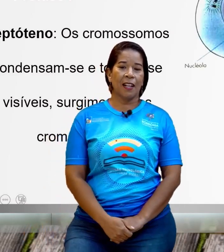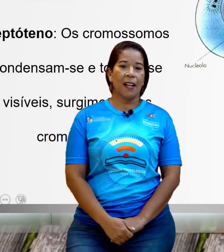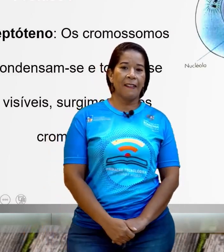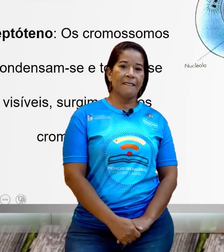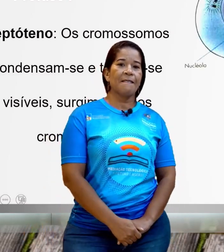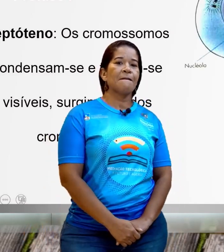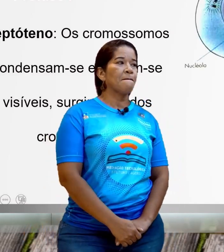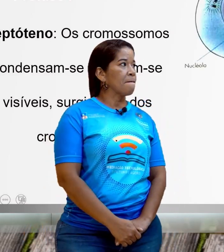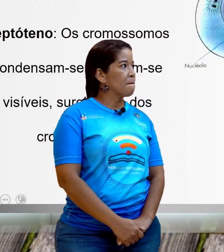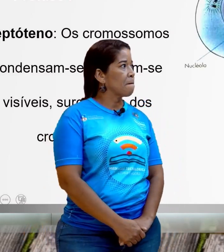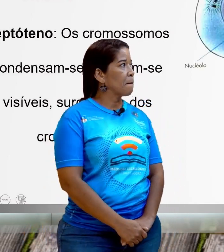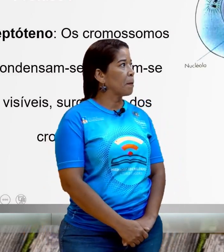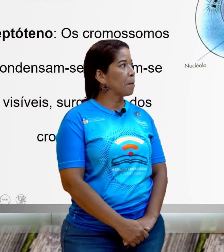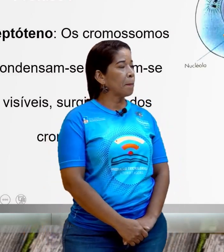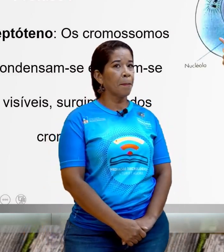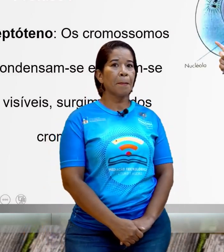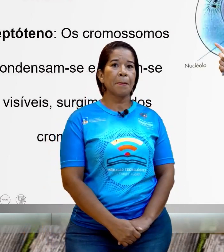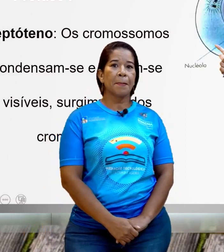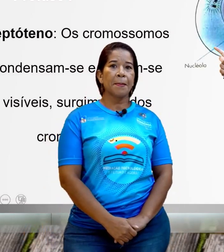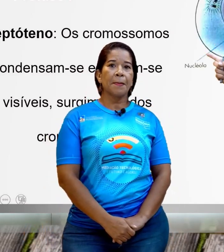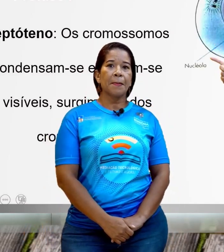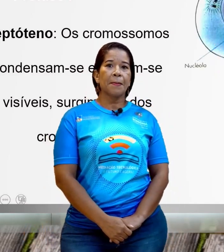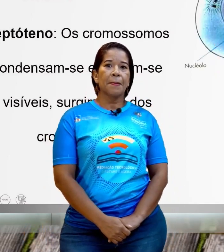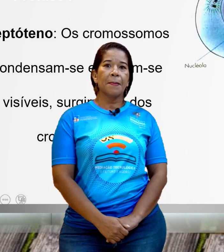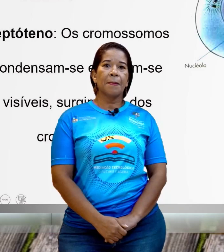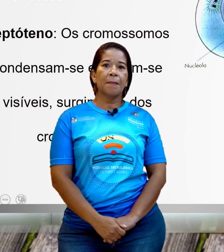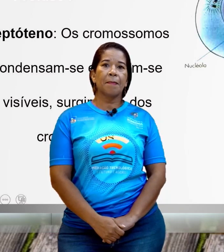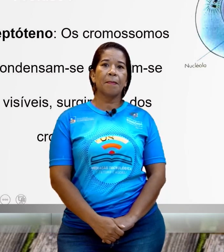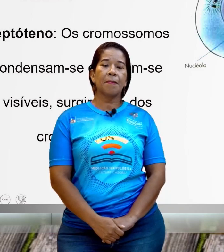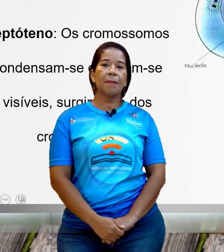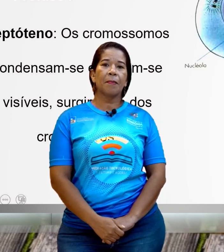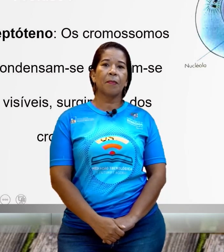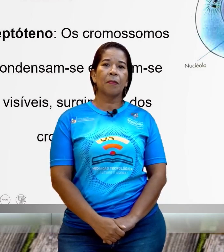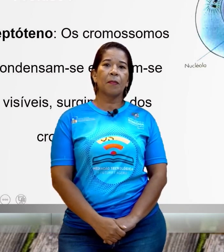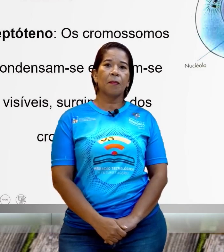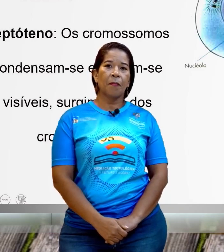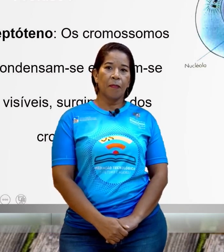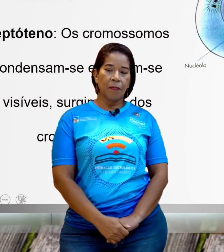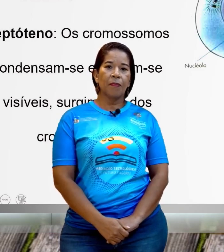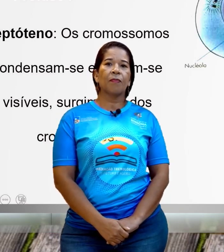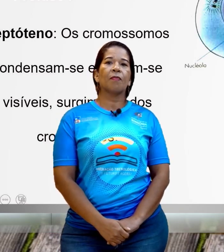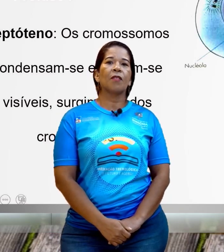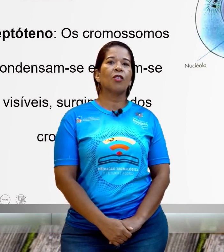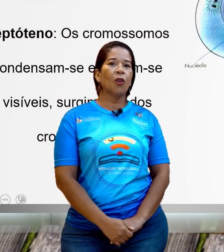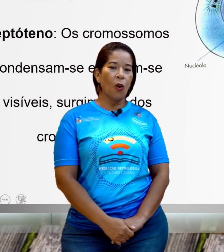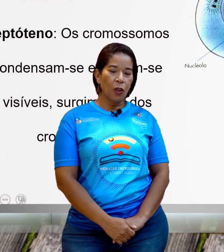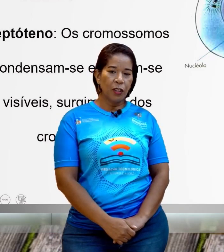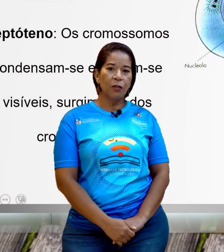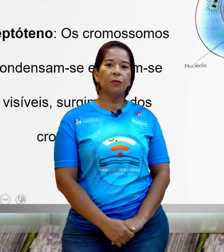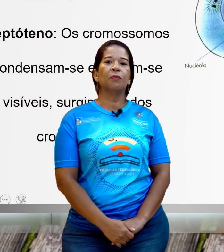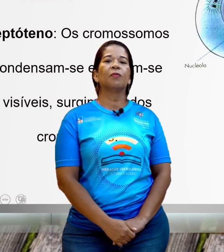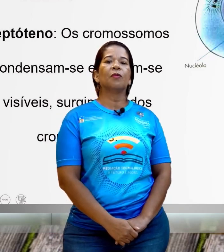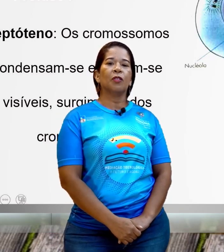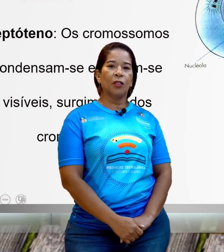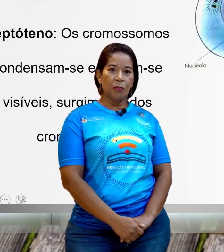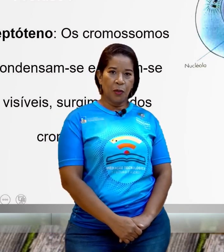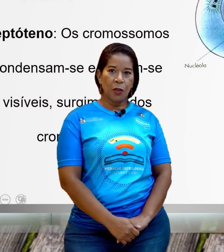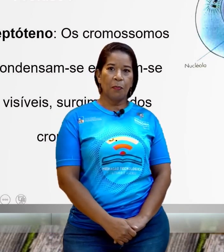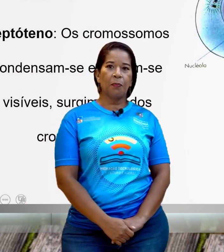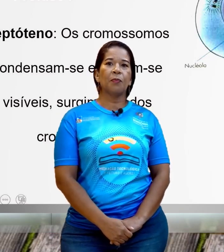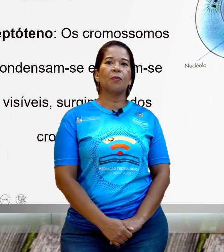Né? Dentro aqui da prófase, né? Dessa que está aparecendo aqui, a gente vai ter o leptóteno, o zigóteno,